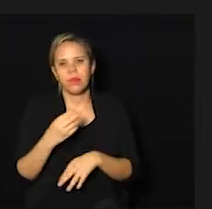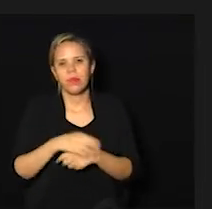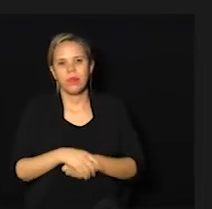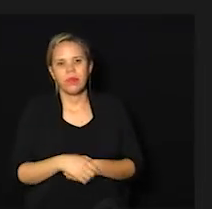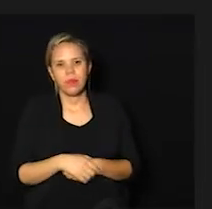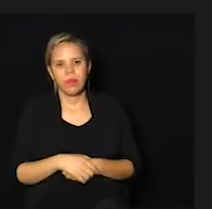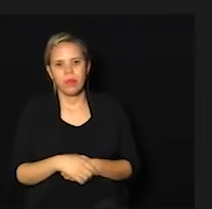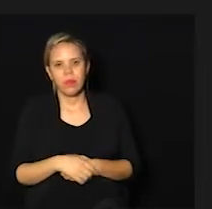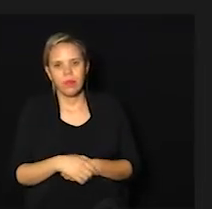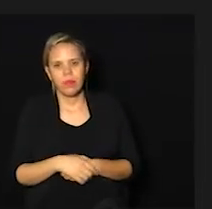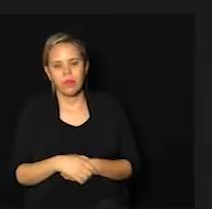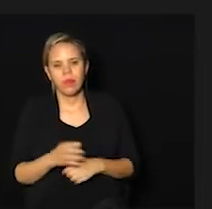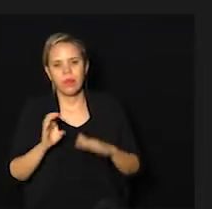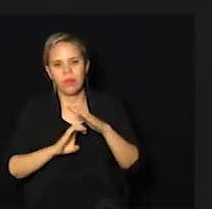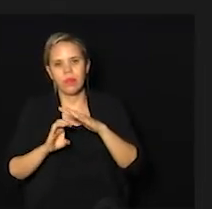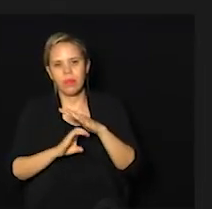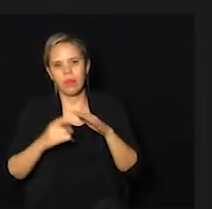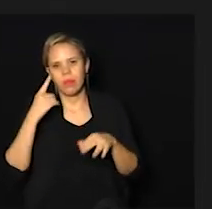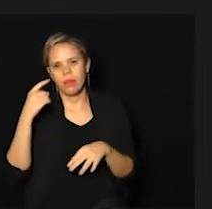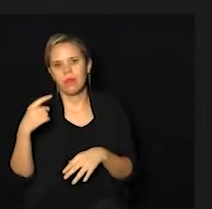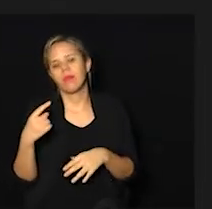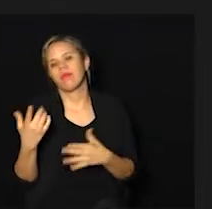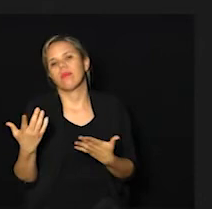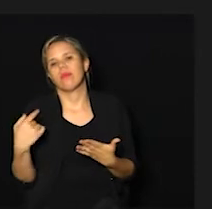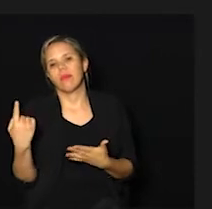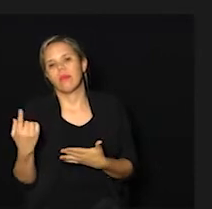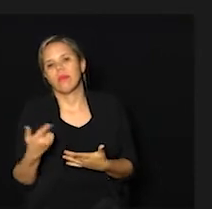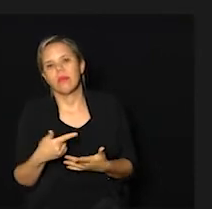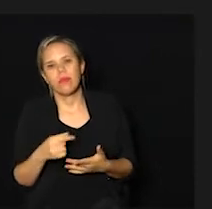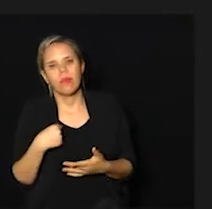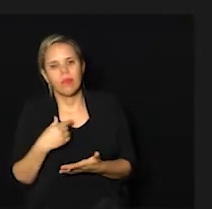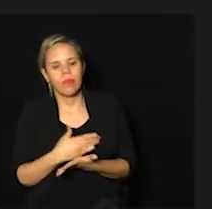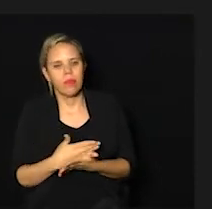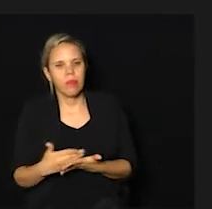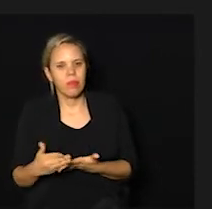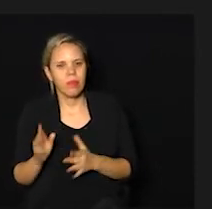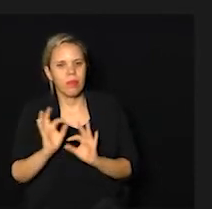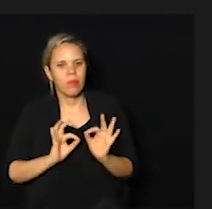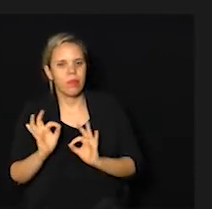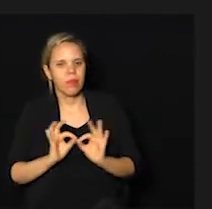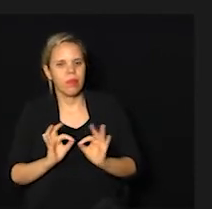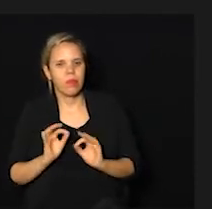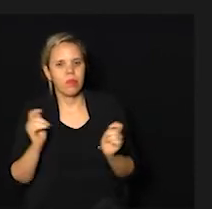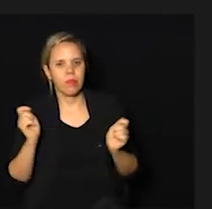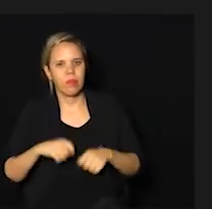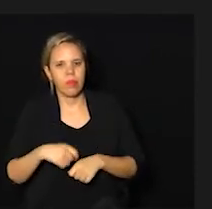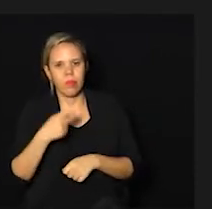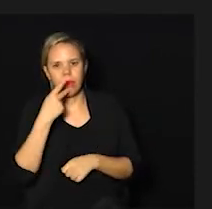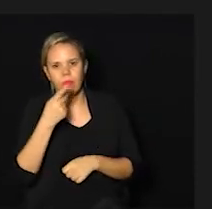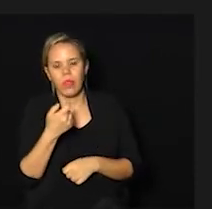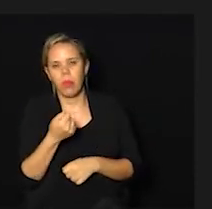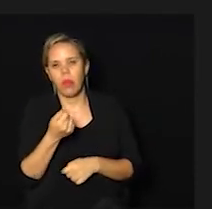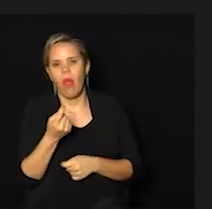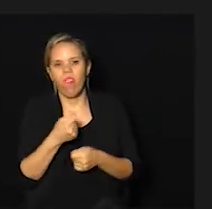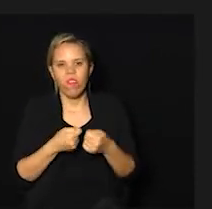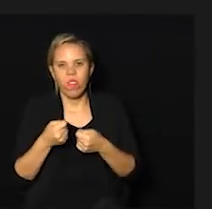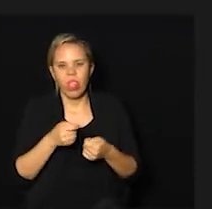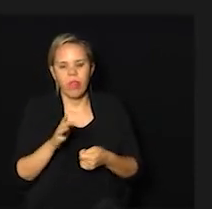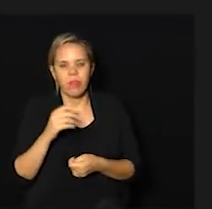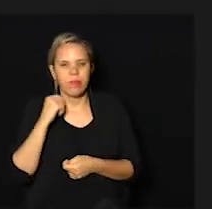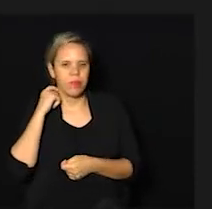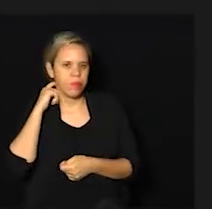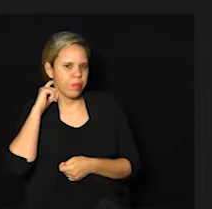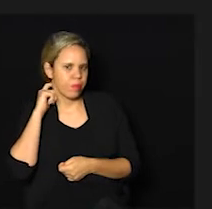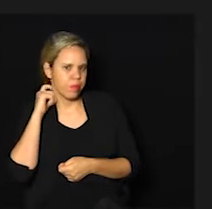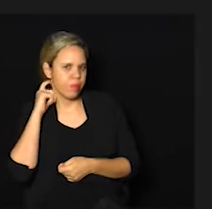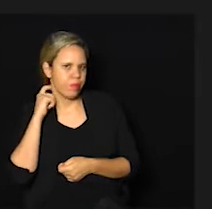começaram a aparecer empresas interessadas, agências, e a gente começou a se organizar. Então dá para dizer que é um pouquinho de negócio já.